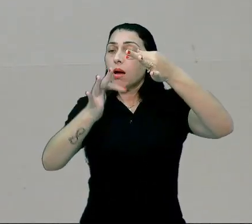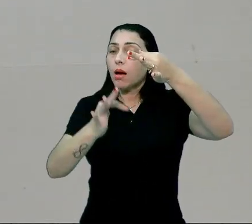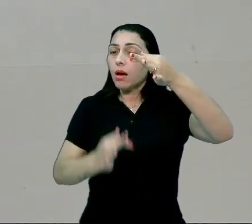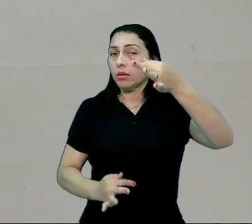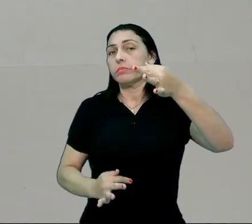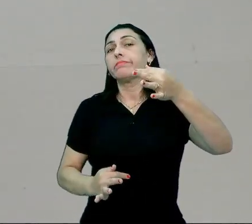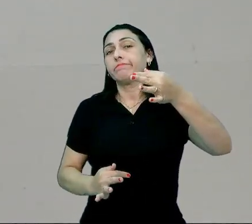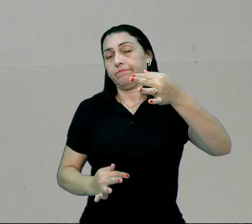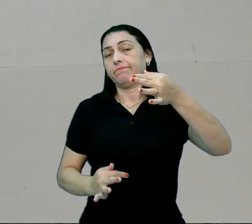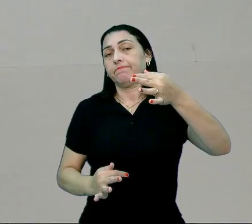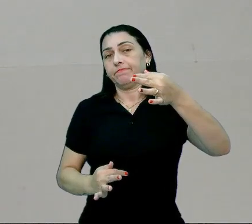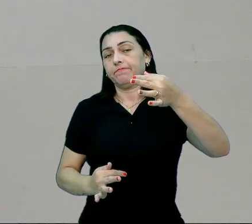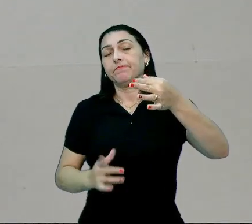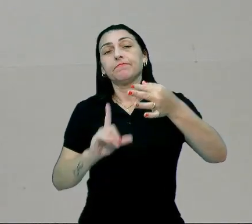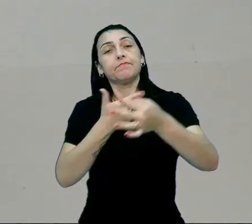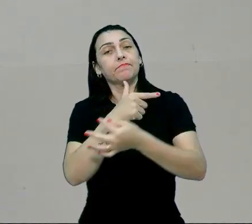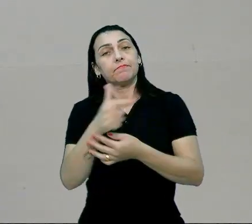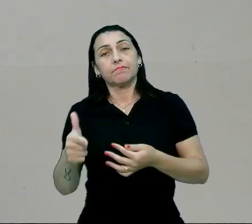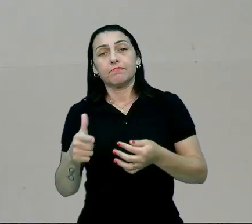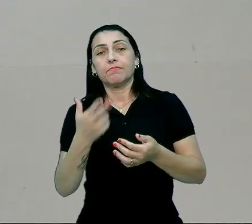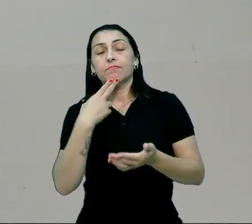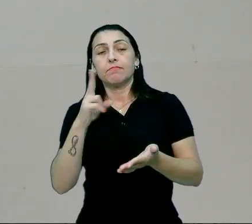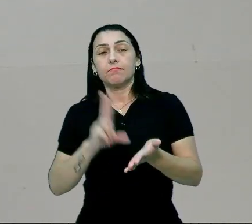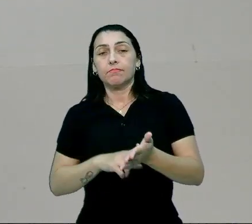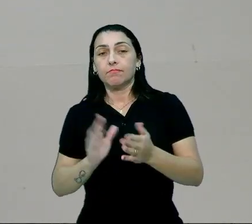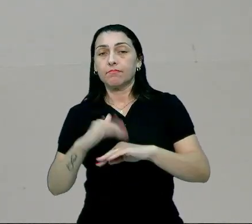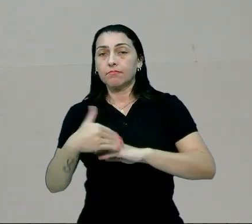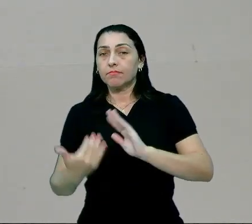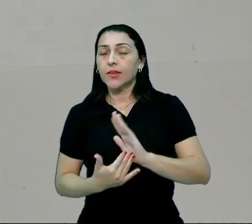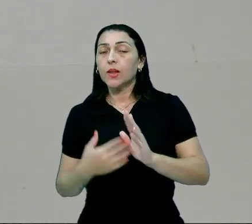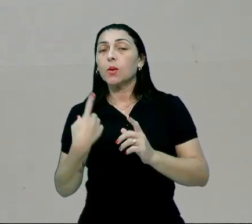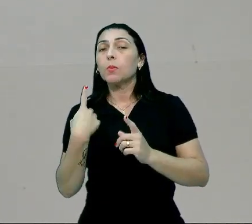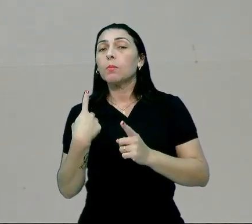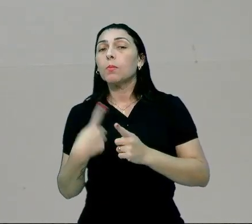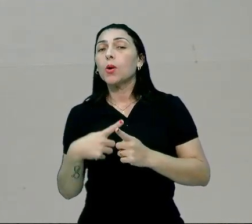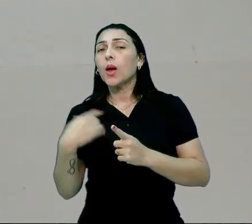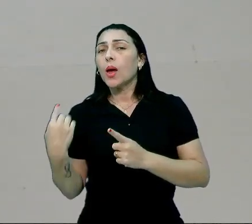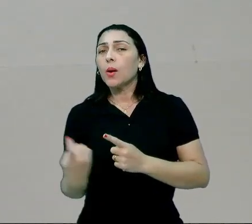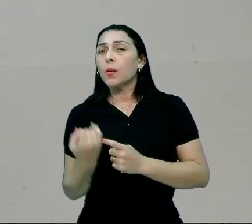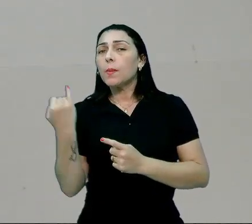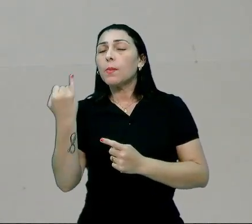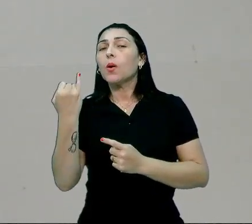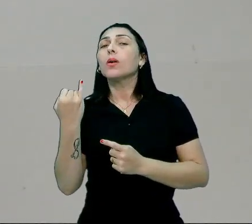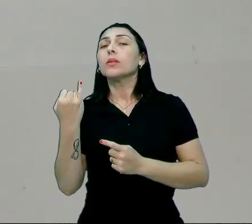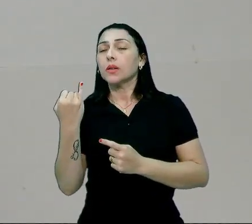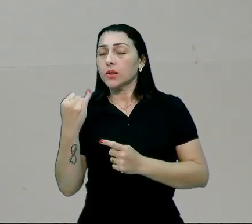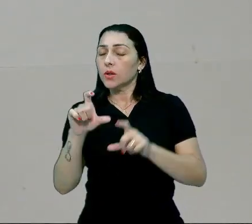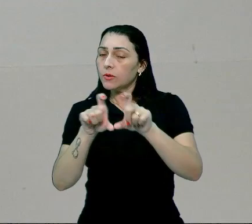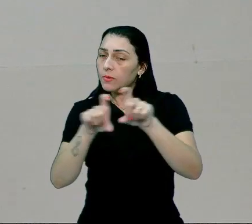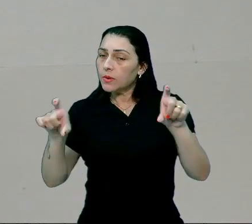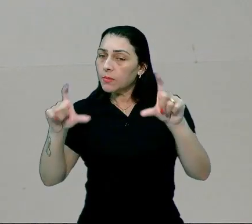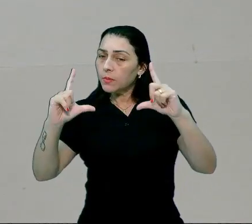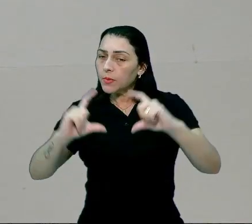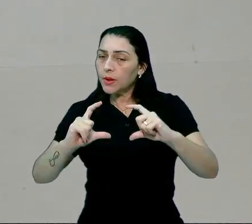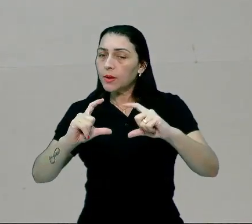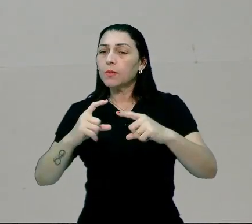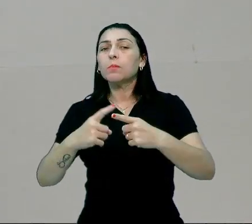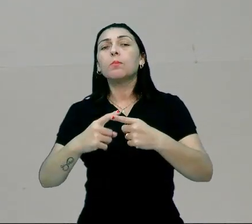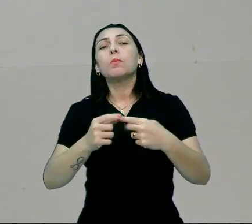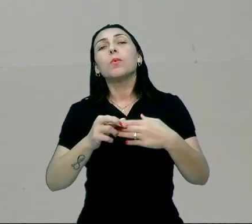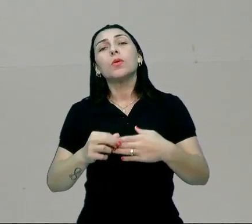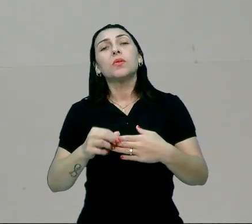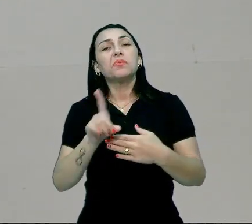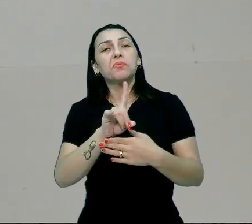pouco extensas. Então, nós não temos a carta por inteiro, porque o que nos interessa de fato é somente esse fragmento. Por isso que nós não